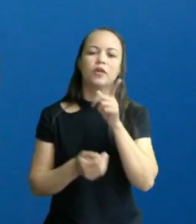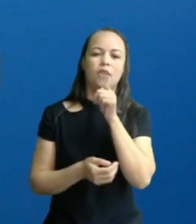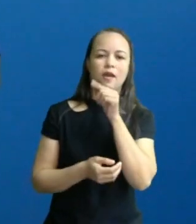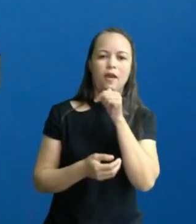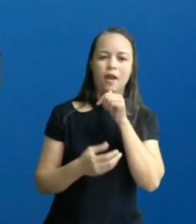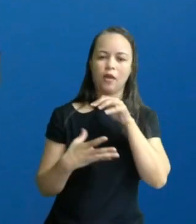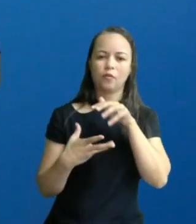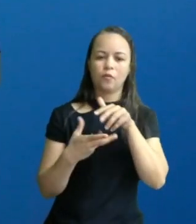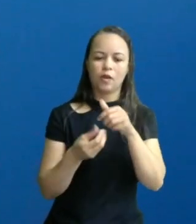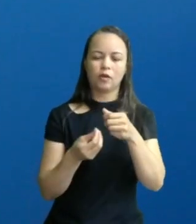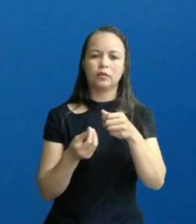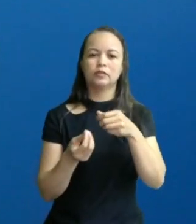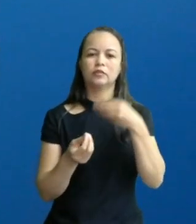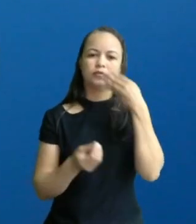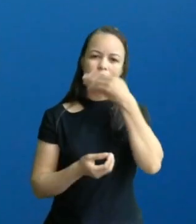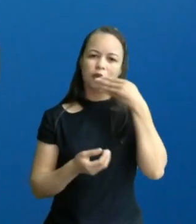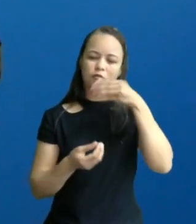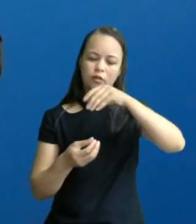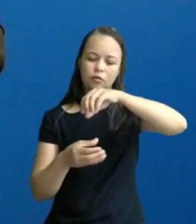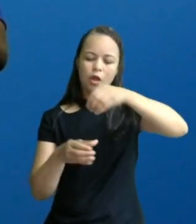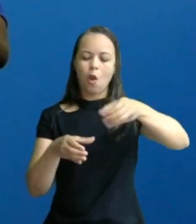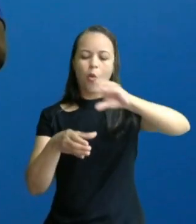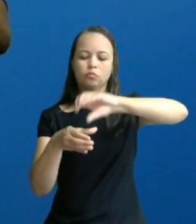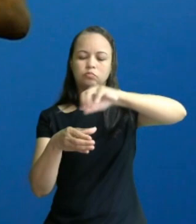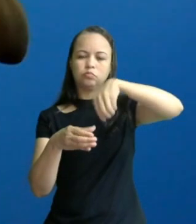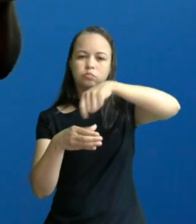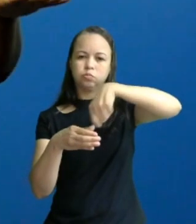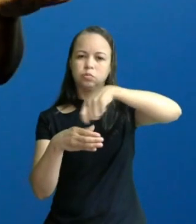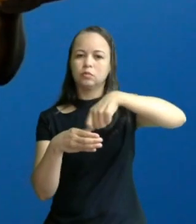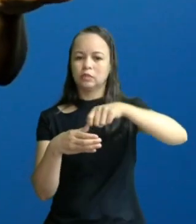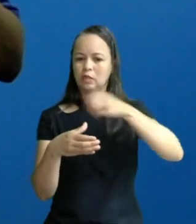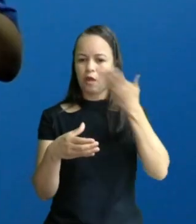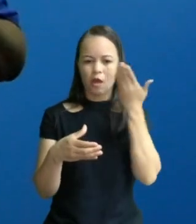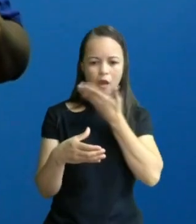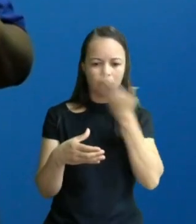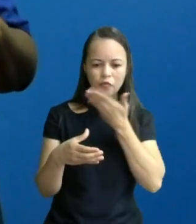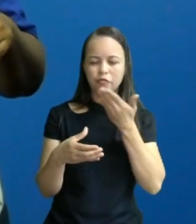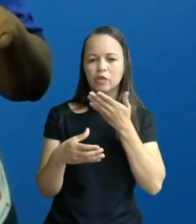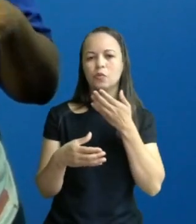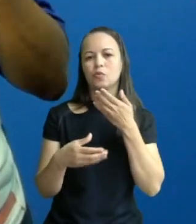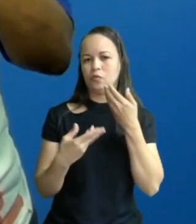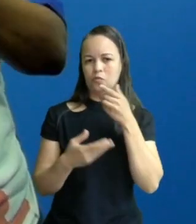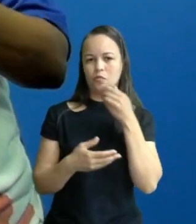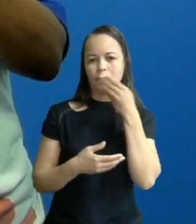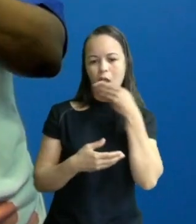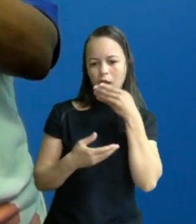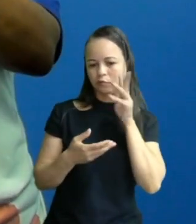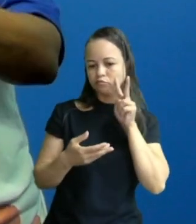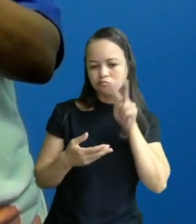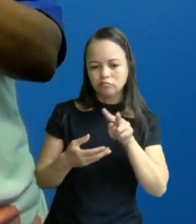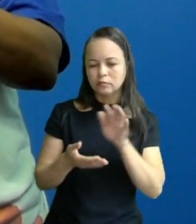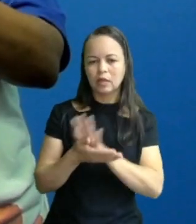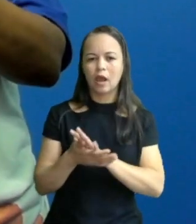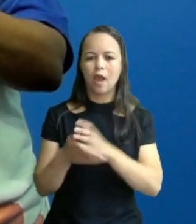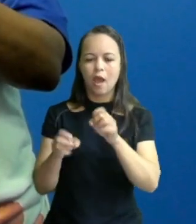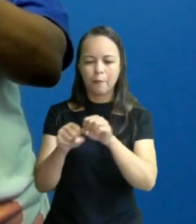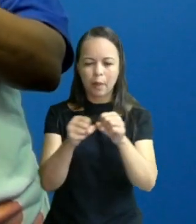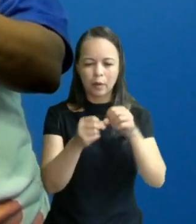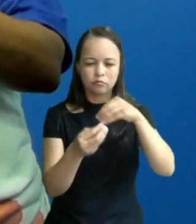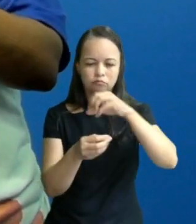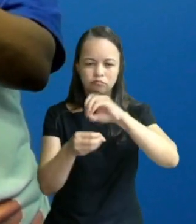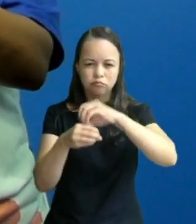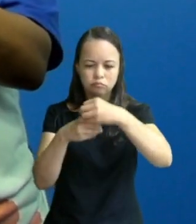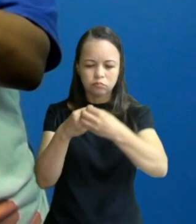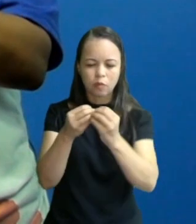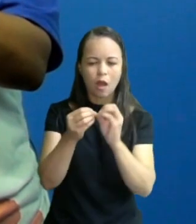que nós dissolvemos o açúcar na água e aí realmente a gente não viu mais açúcar, mas sabe que está lá, né? Que ela quebrou essas